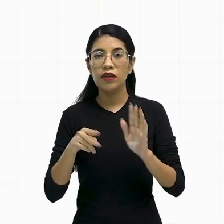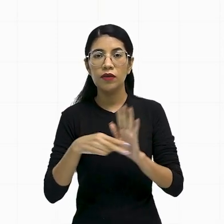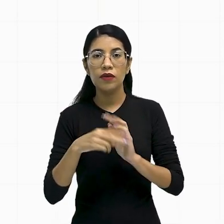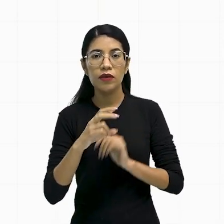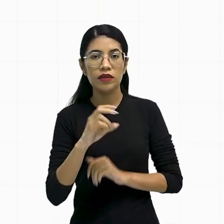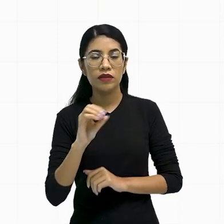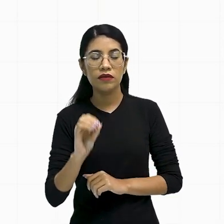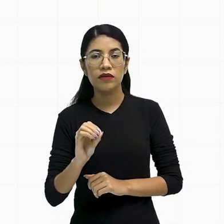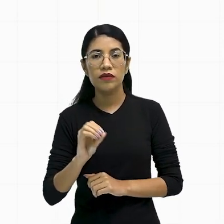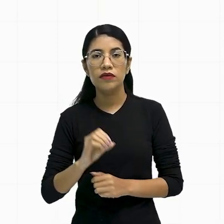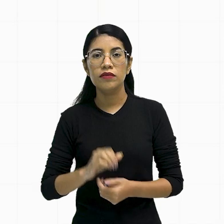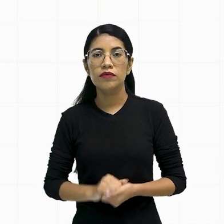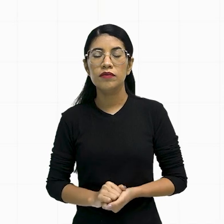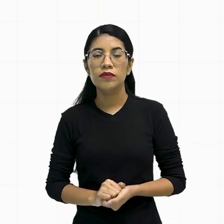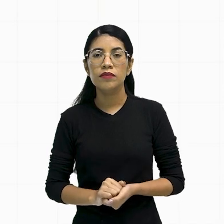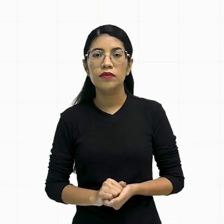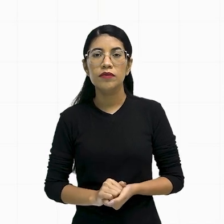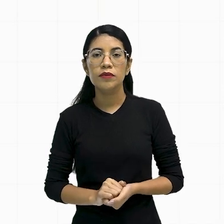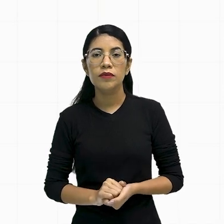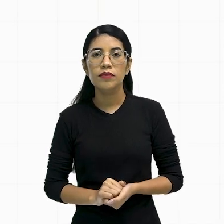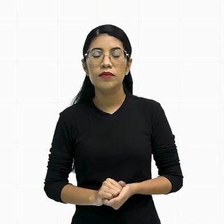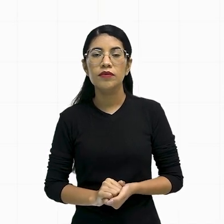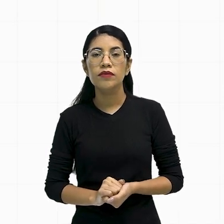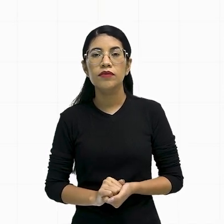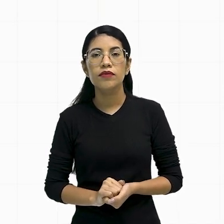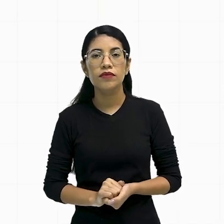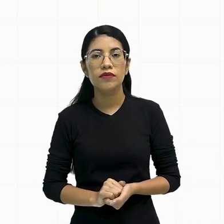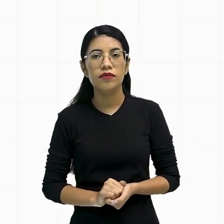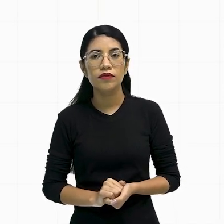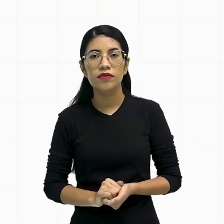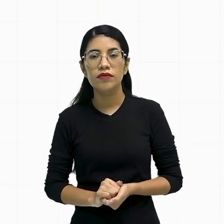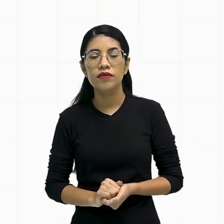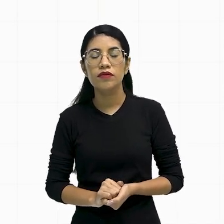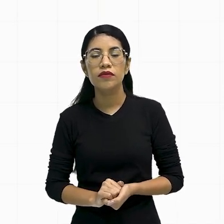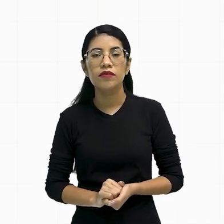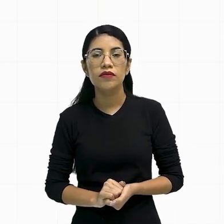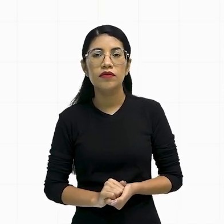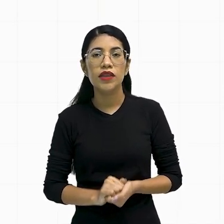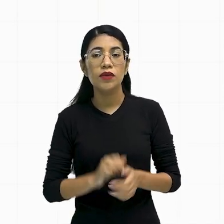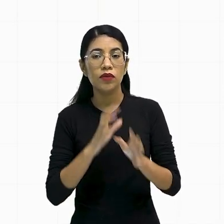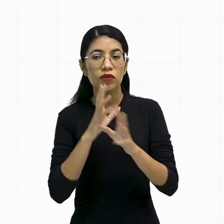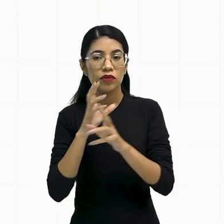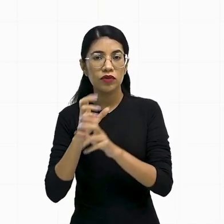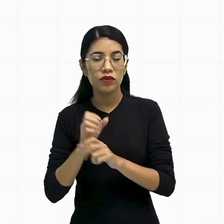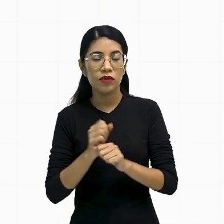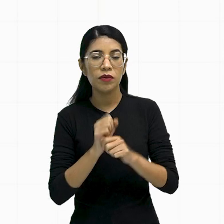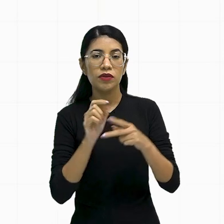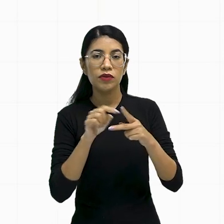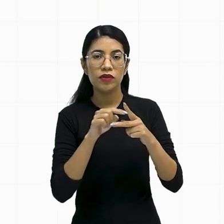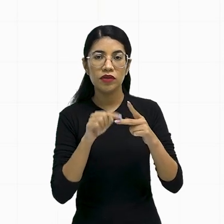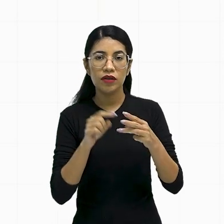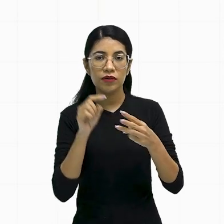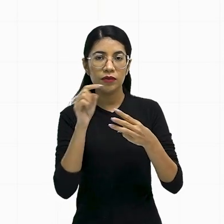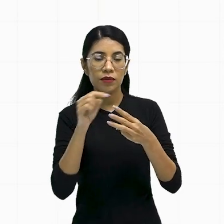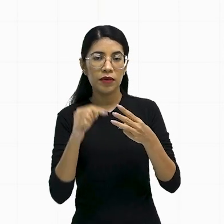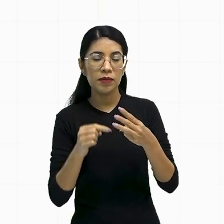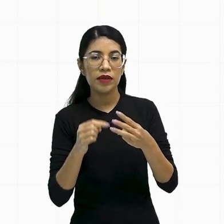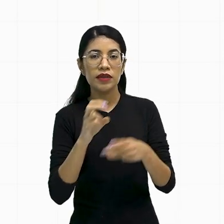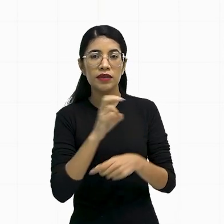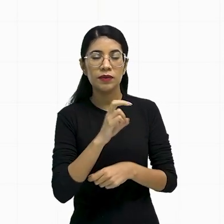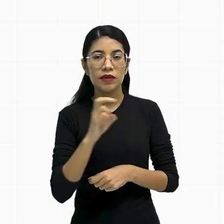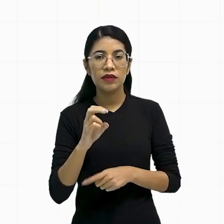né? E só está faltando esse outro, que vai ser 2 vezes 25, que é igual a 50. Então, esse